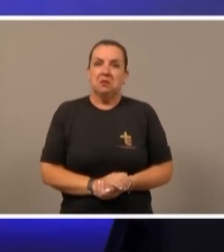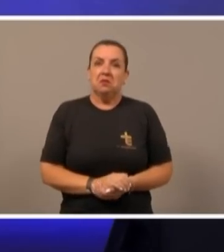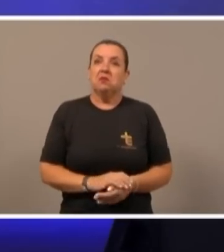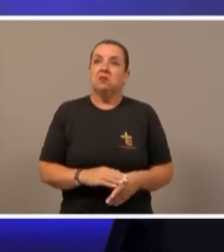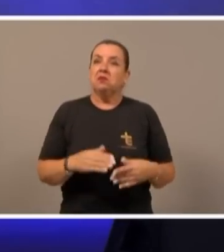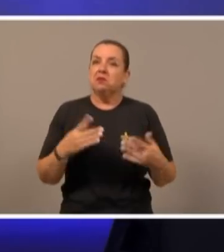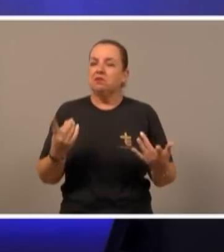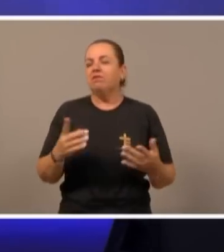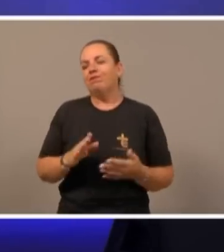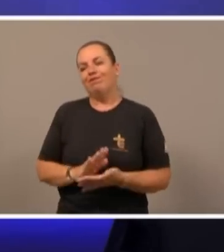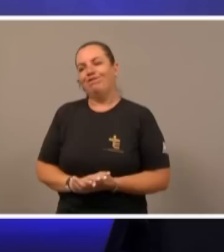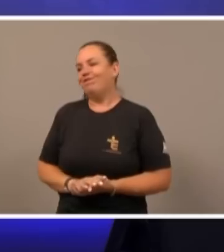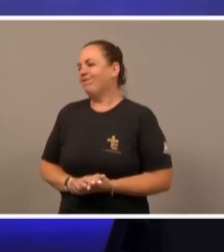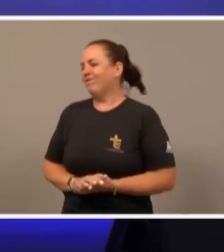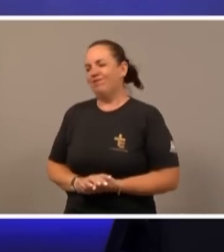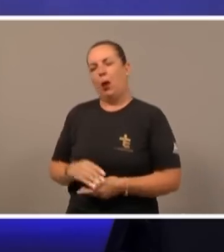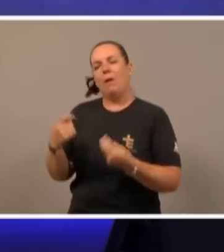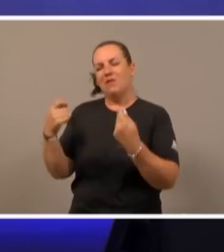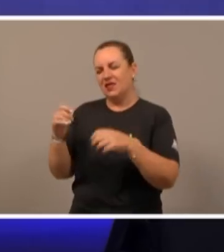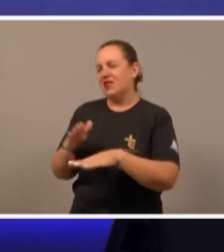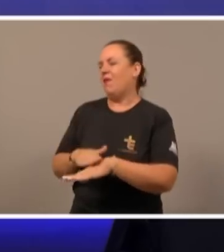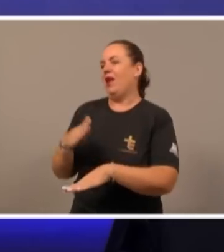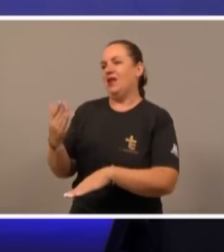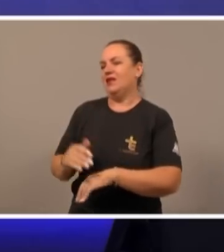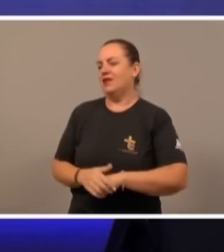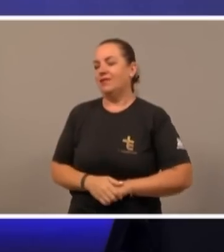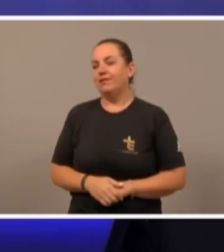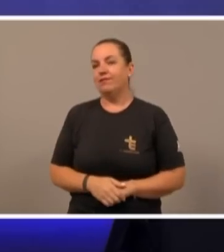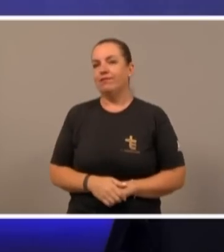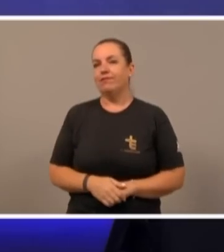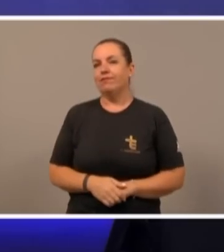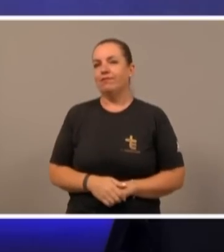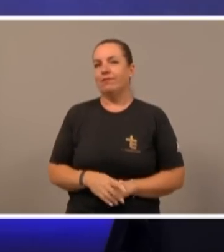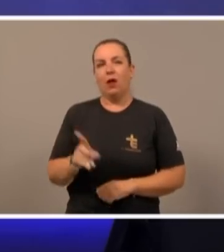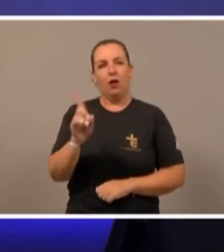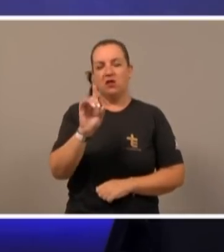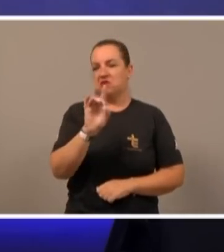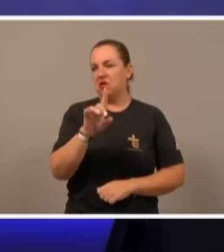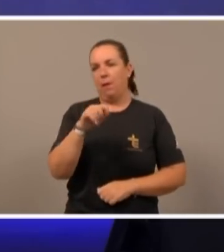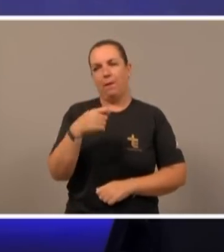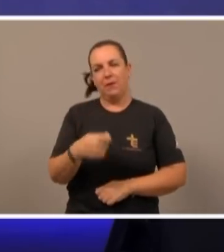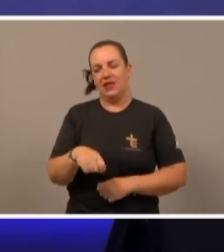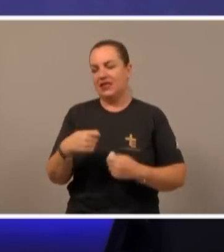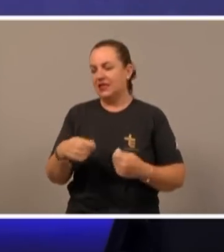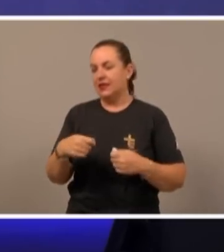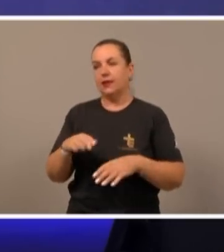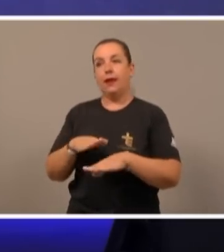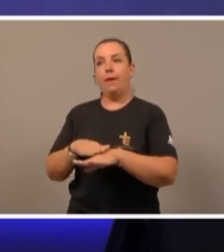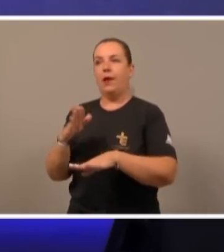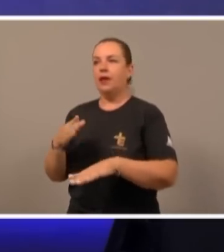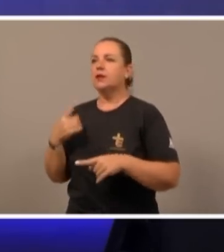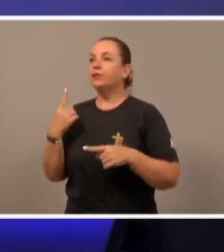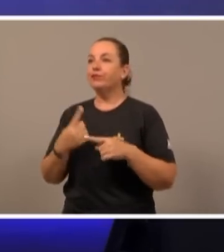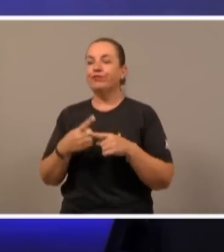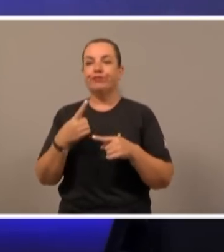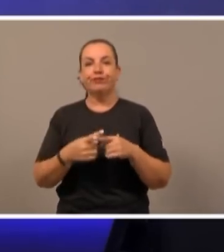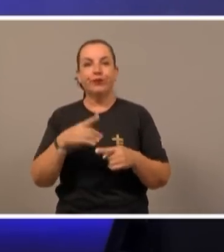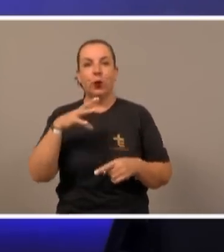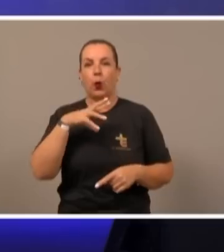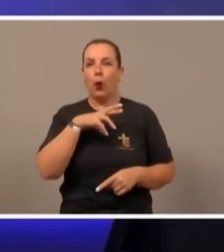Isso não basta, meu filho. Não basta, porque o amor não pode